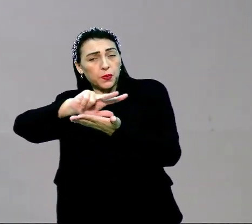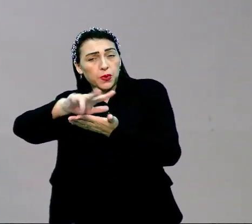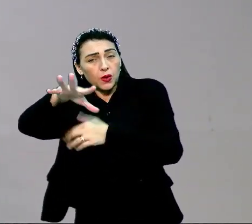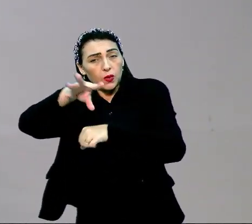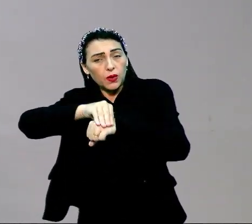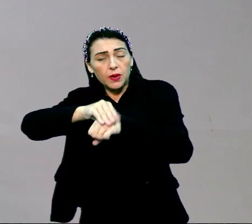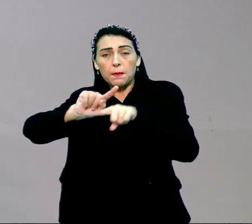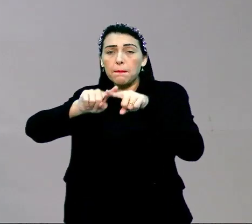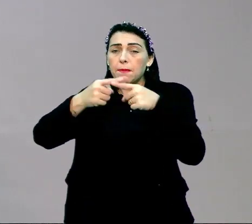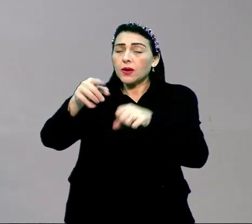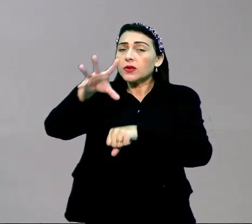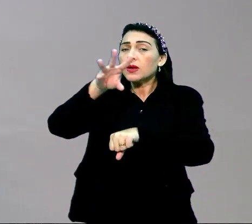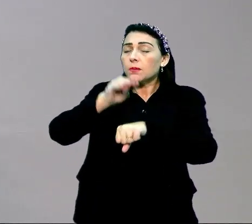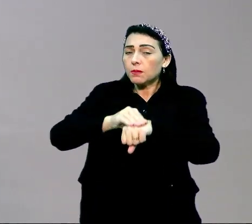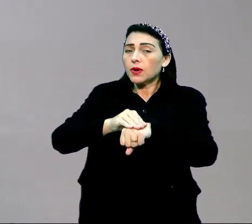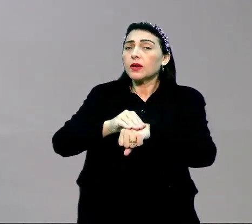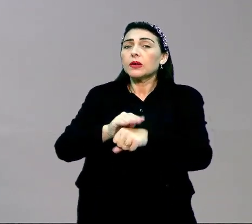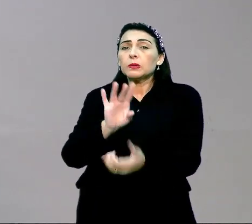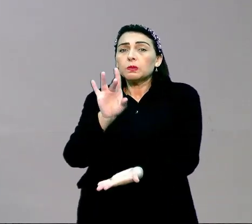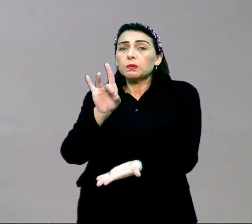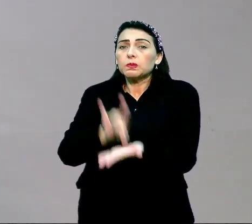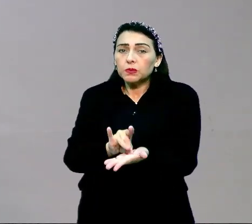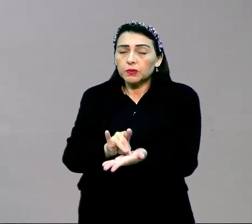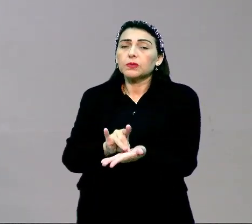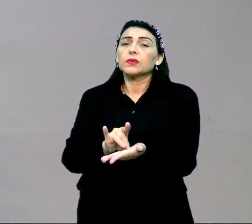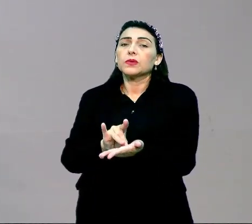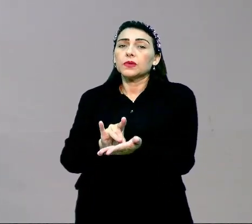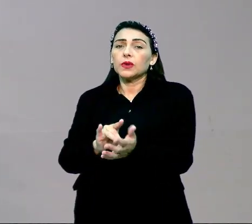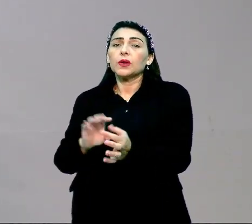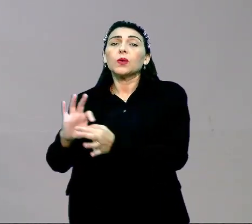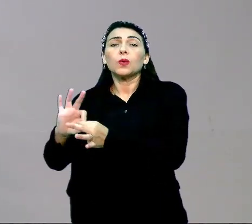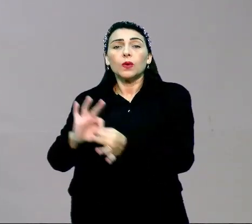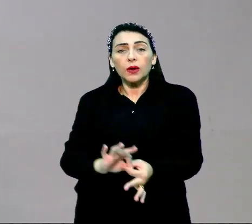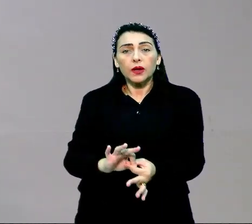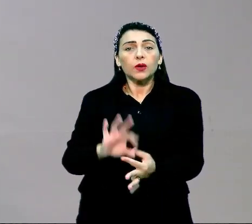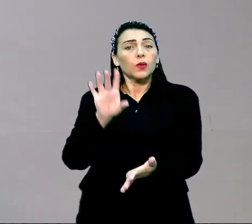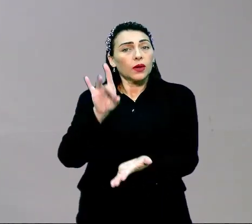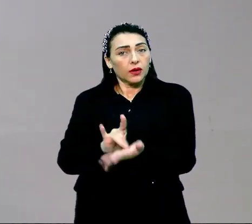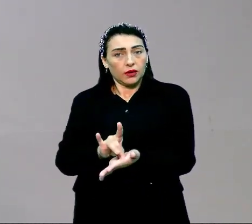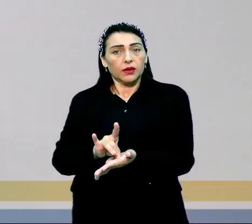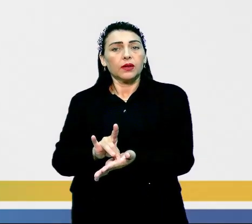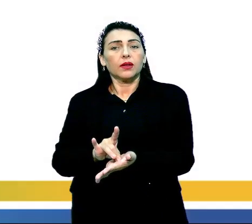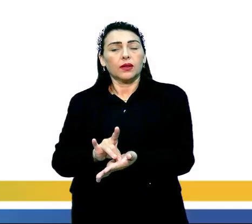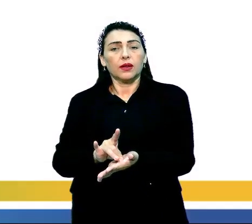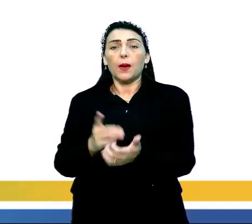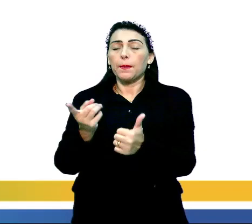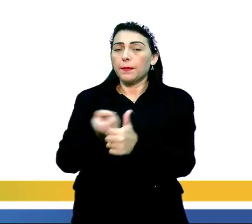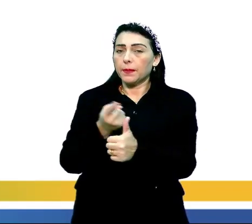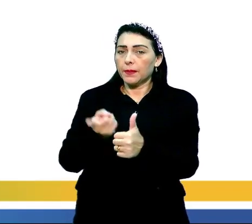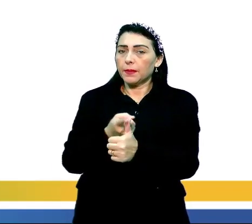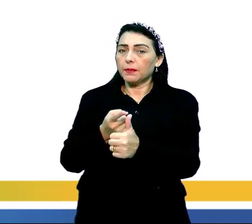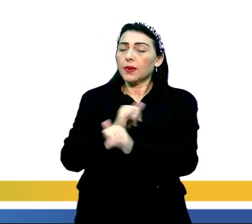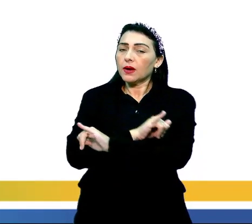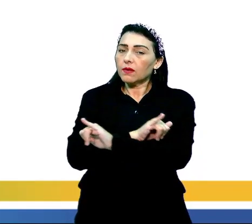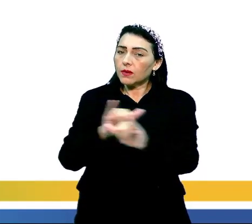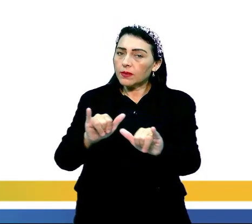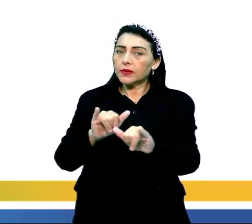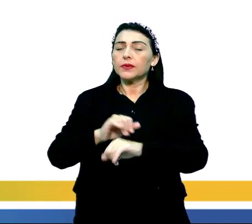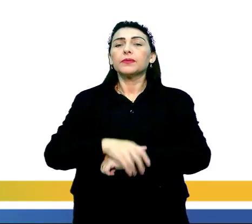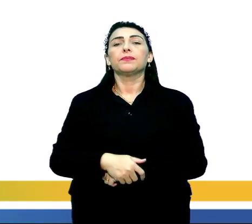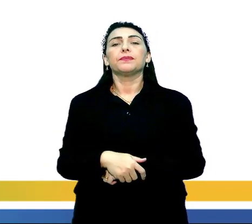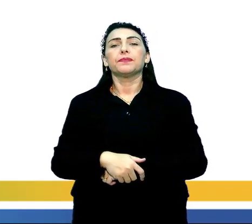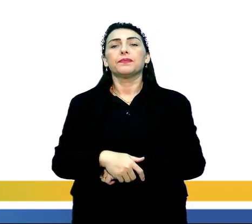mas não que aquele saber seja efetivo e coerente com a realidade, tranquilo? Então esse é o primeiro adendo a essa